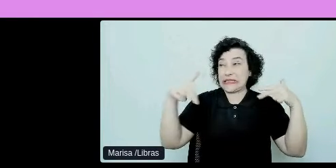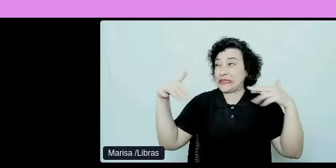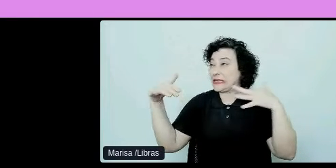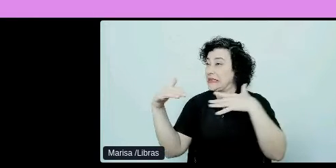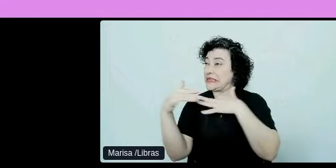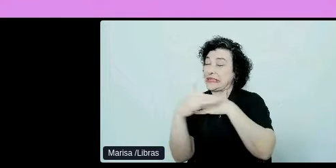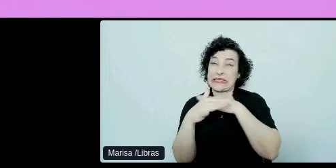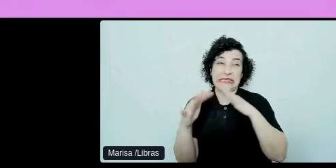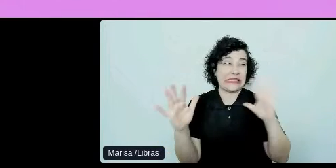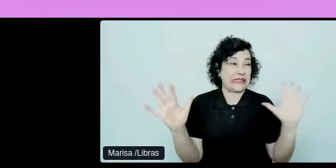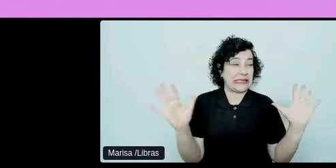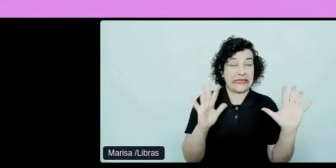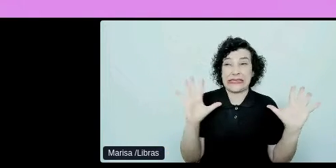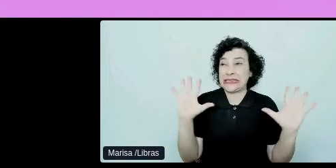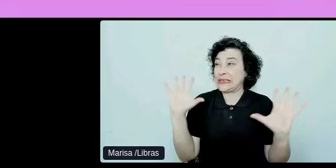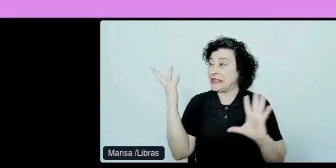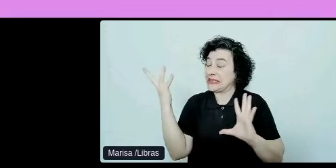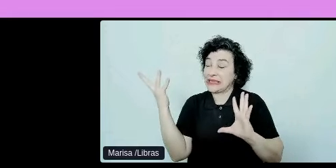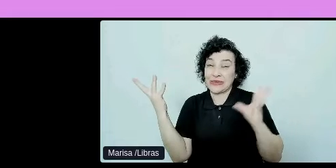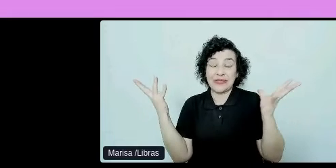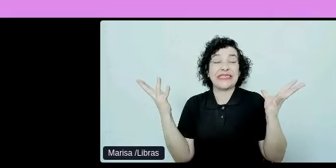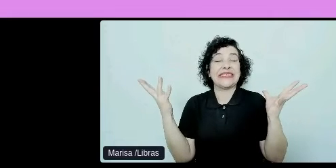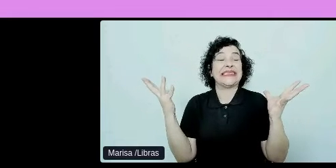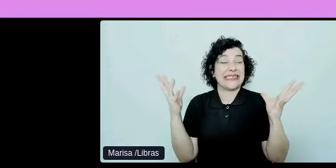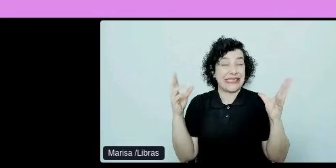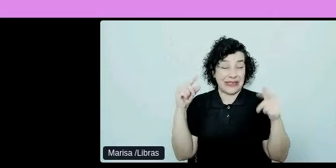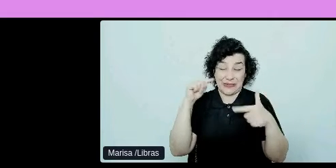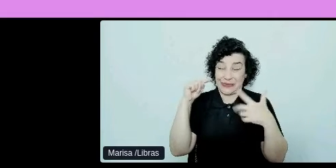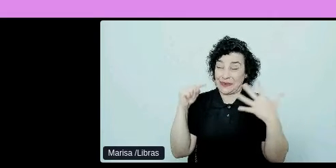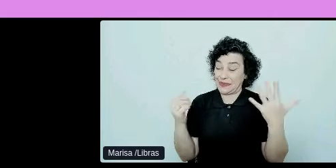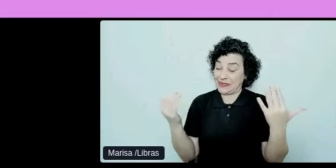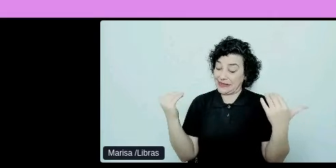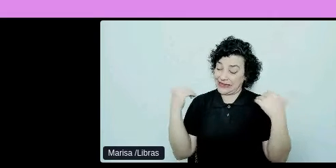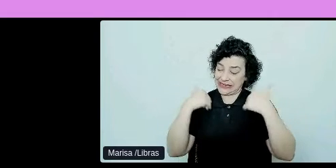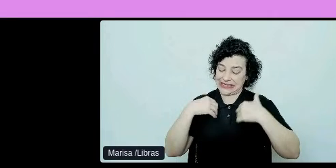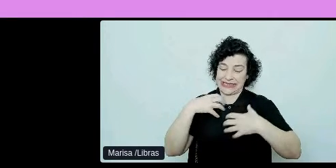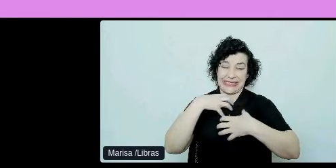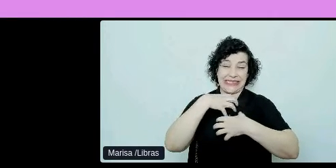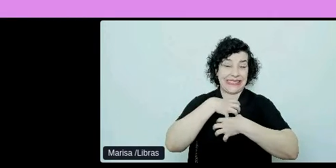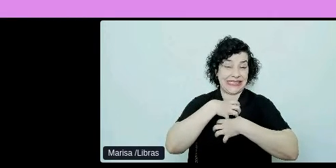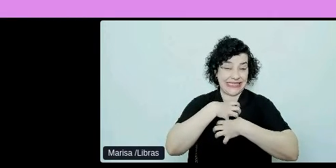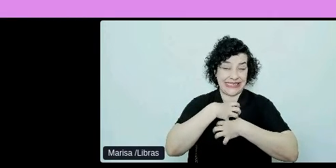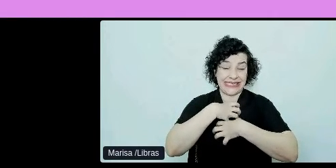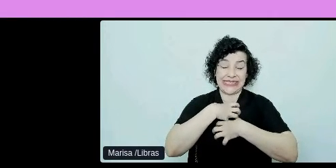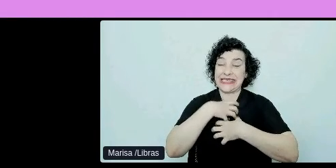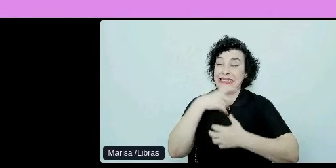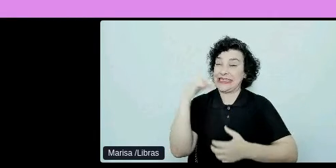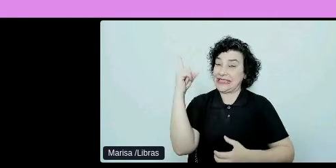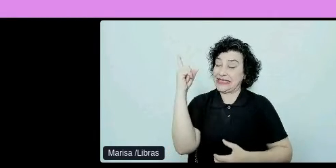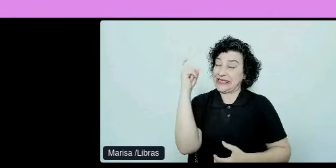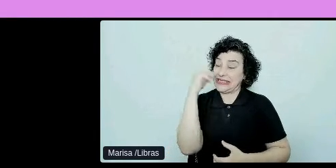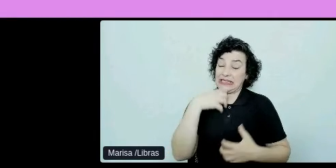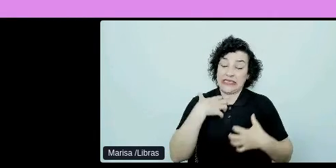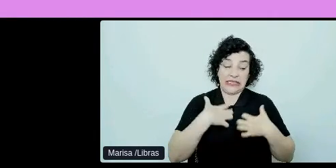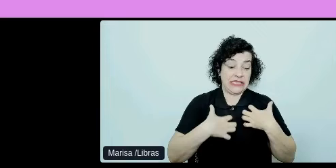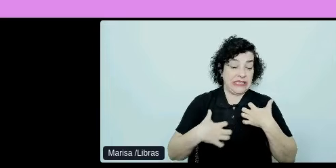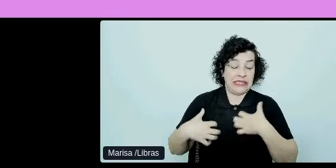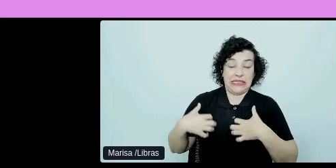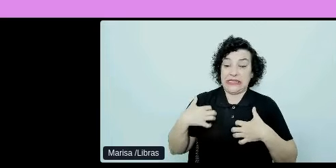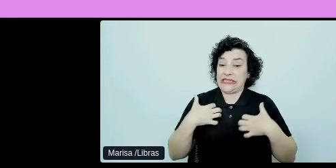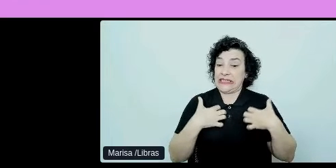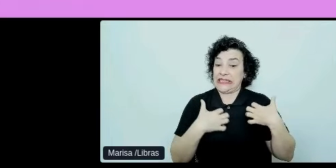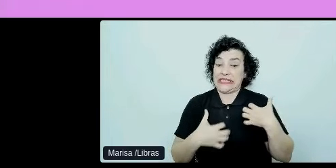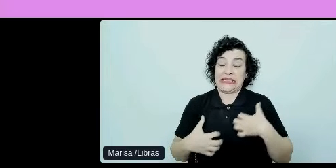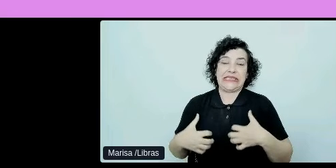muita coisa acontecendo ao meu redor, isso tudo começa assim a ser muito, sabe, demais, começa a te sufocar.